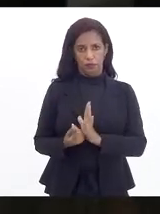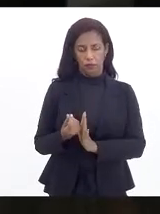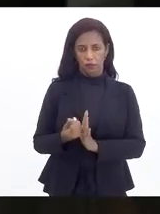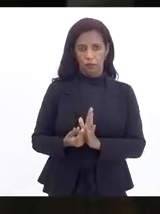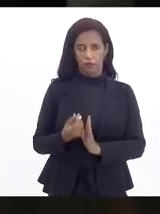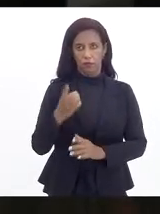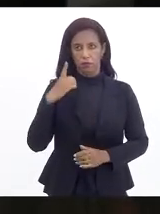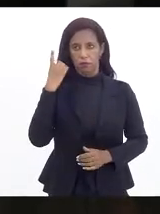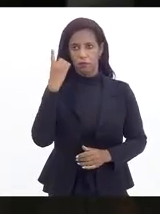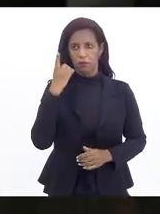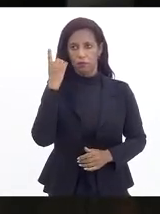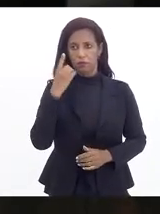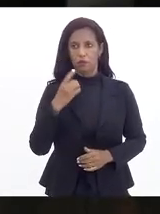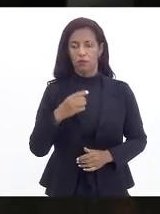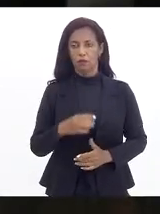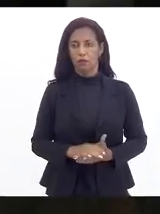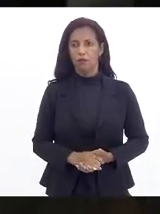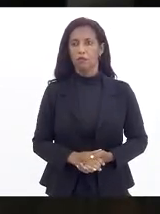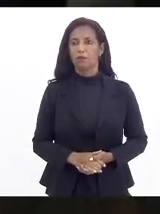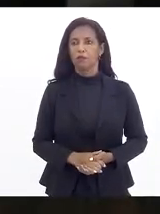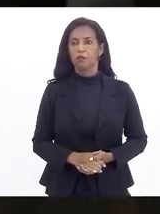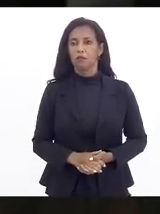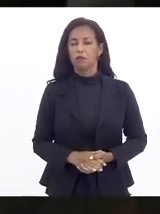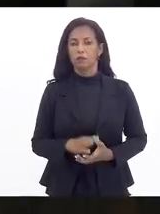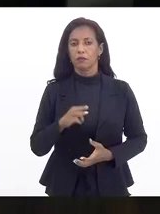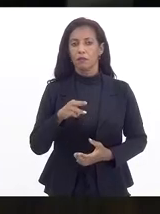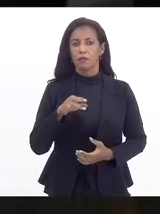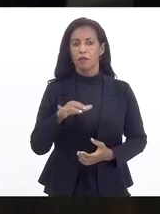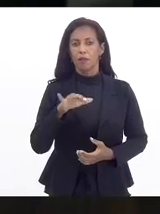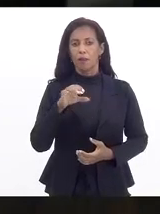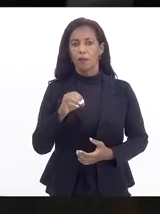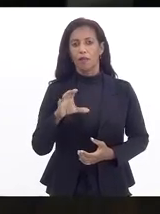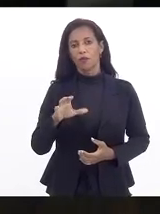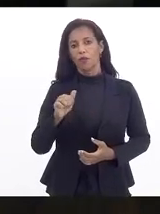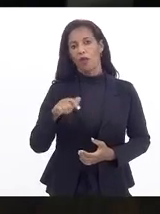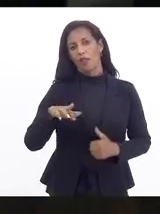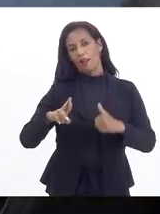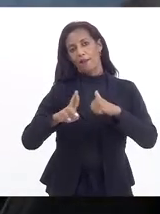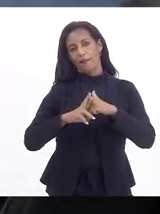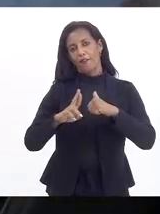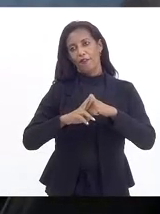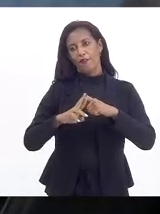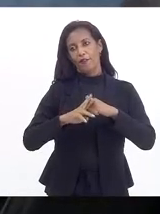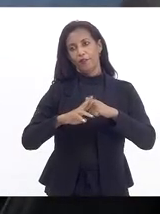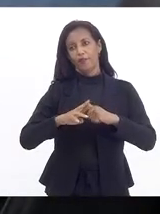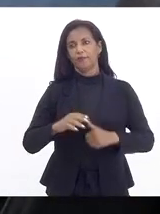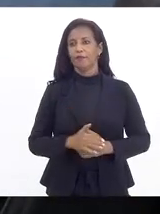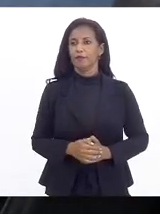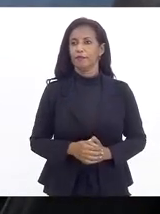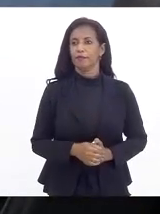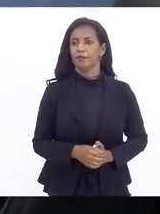deputado Márcio Canela, do Malhapão, Belfor Roxo.